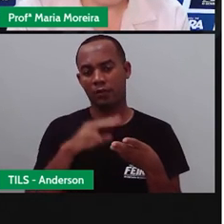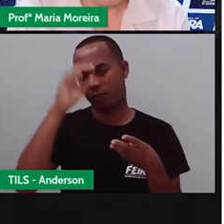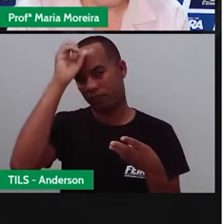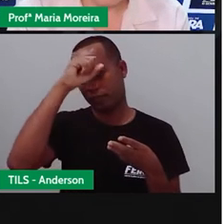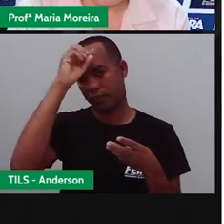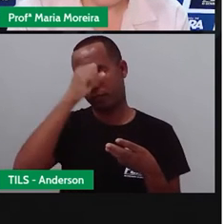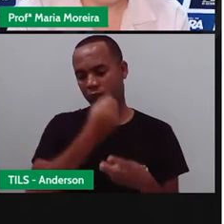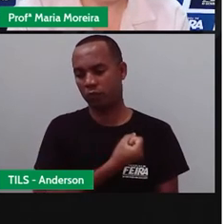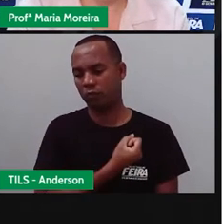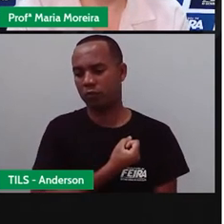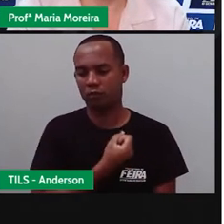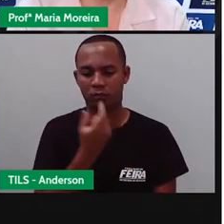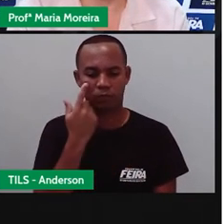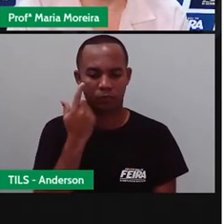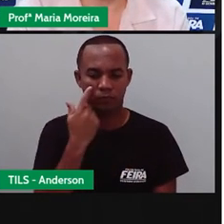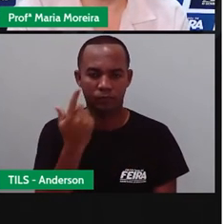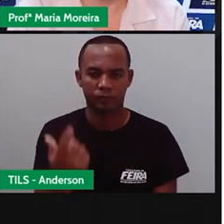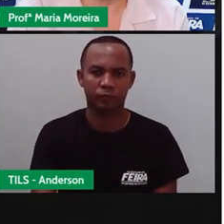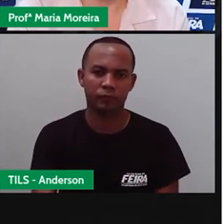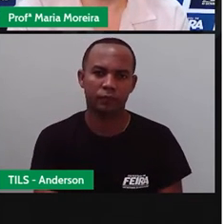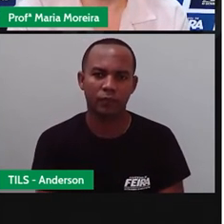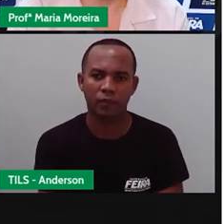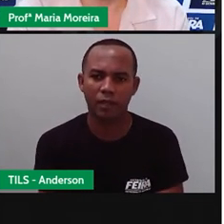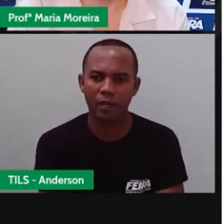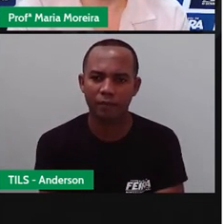dos números certo